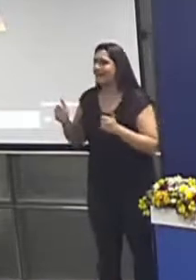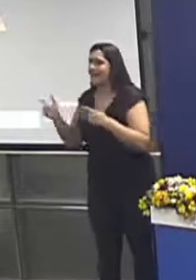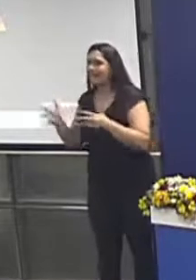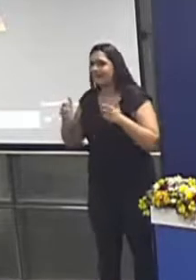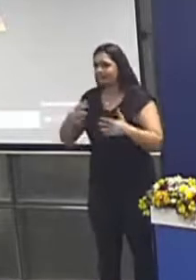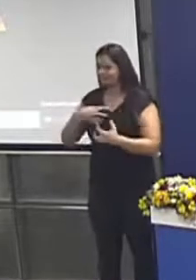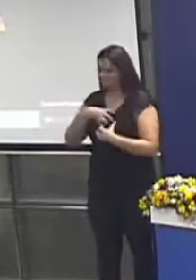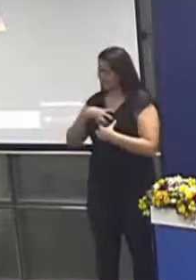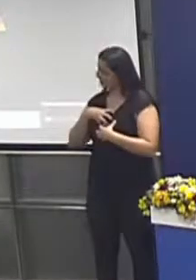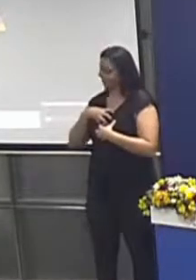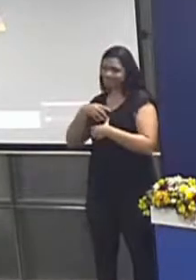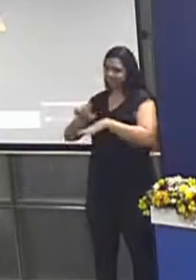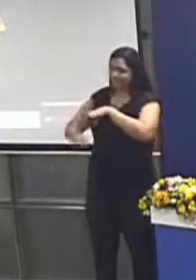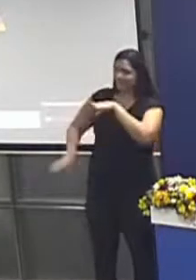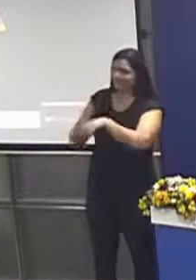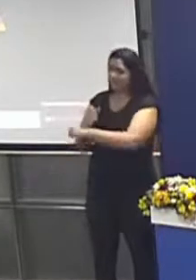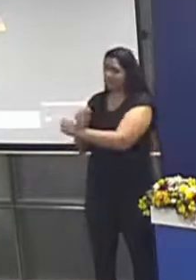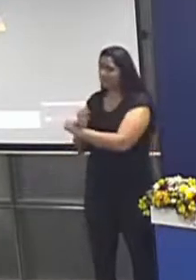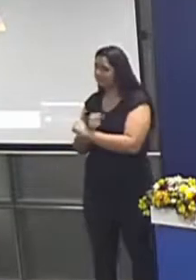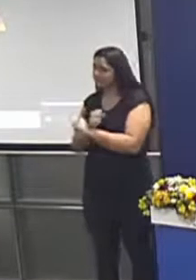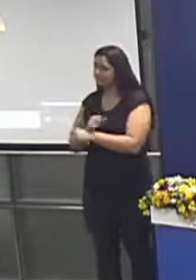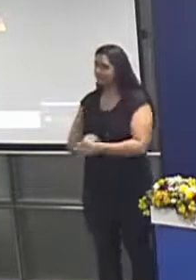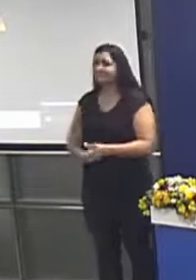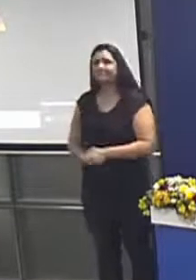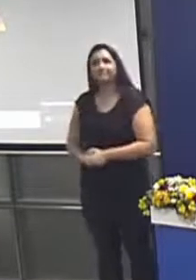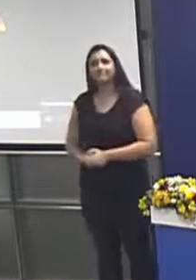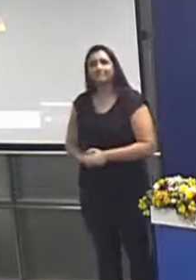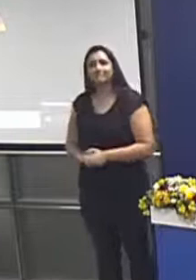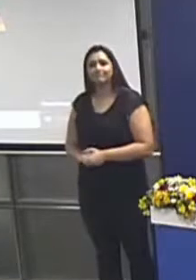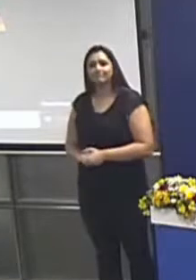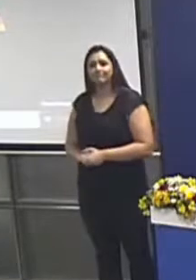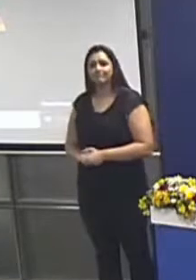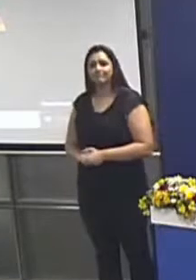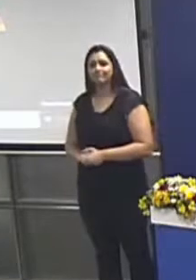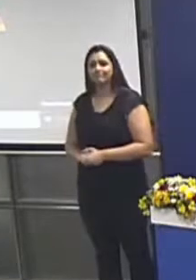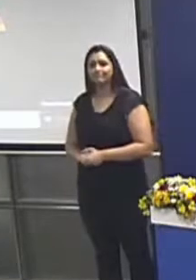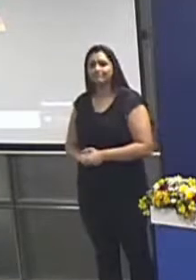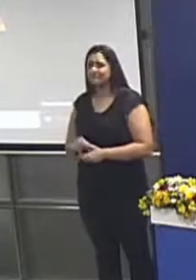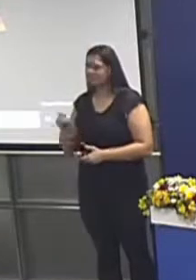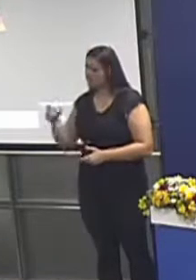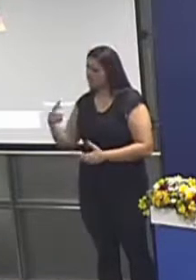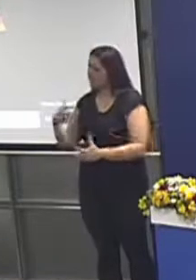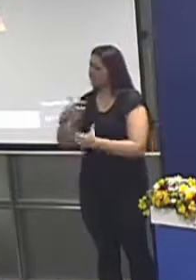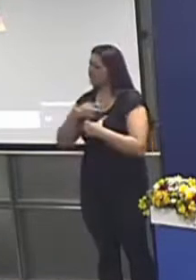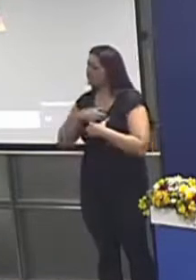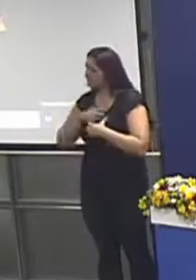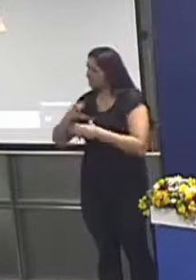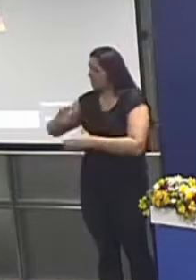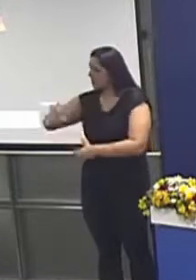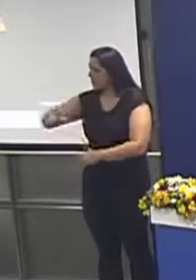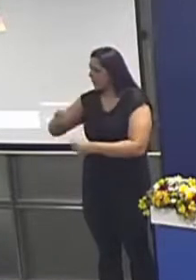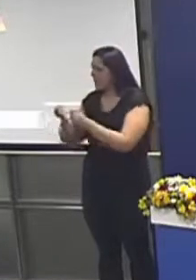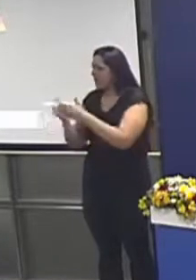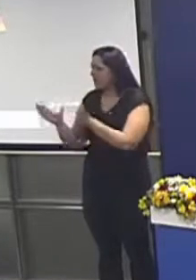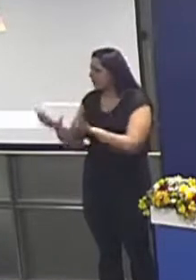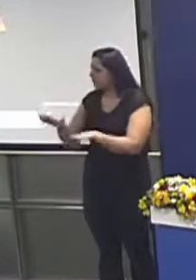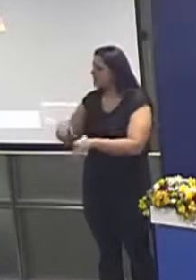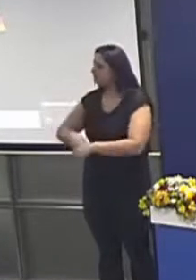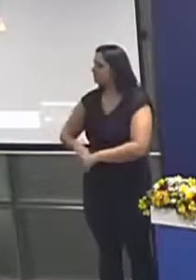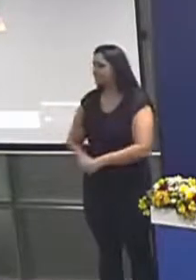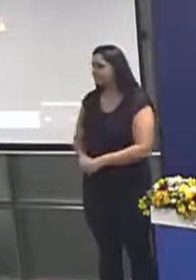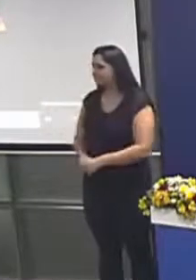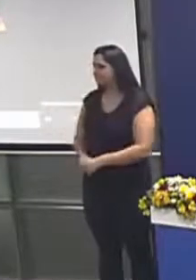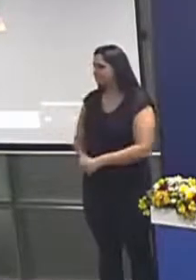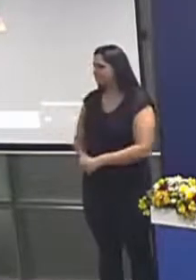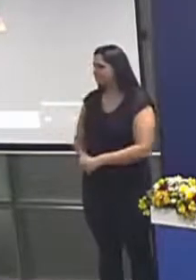que mantém os elos com a escravidão. Negro safado, você deu um jeito de abrir o meu cofre.